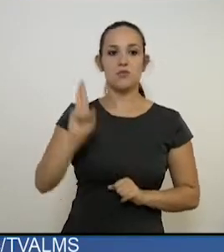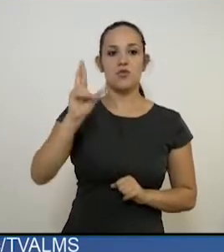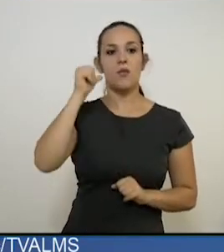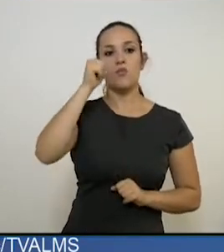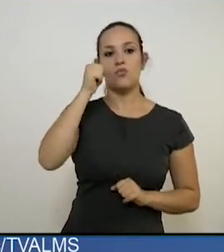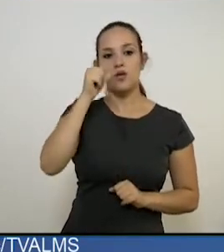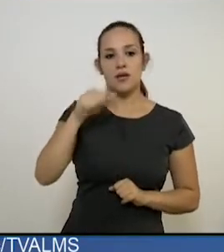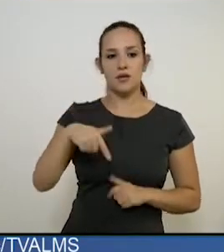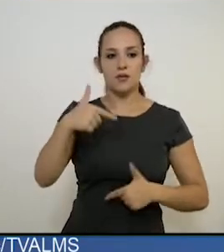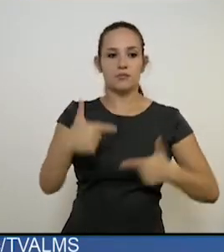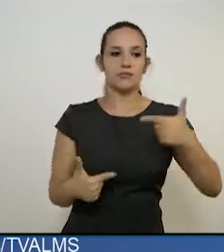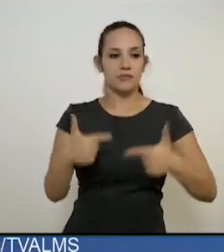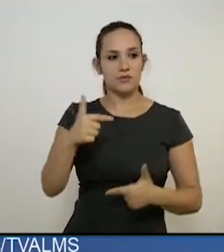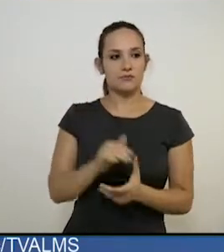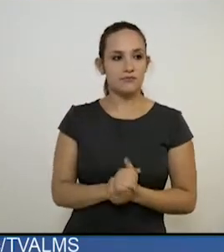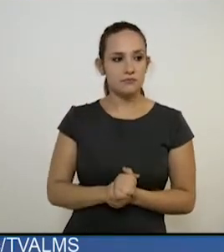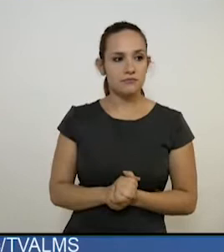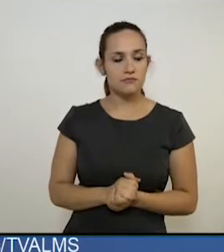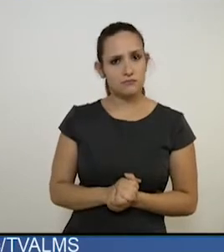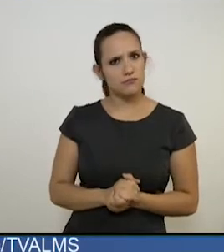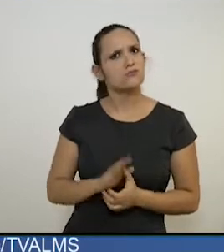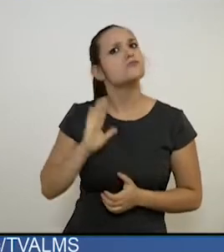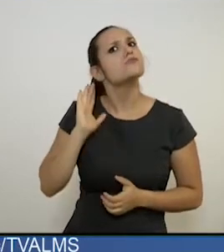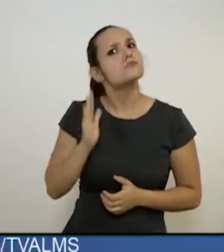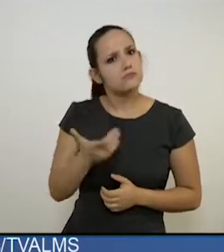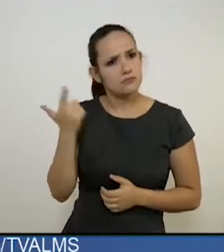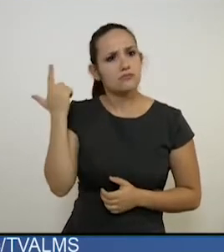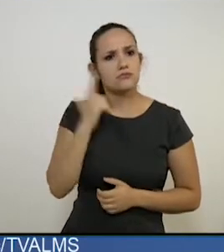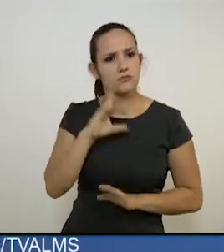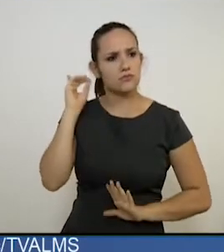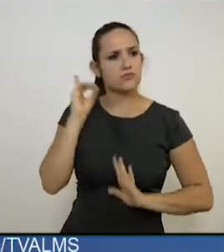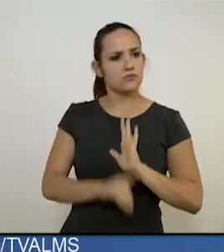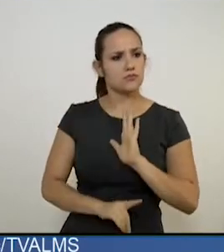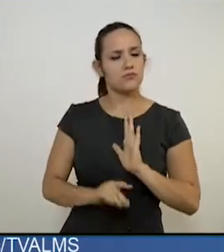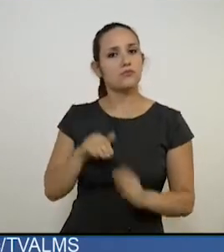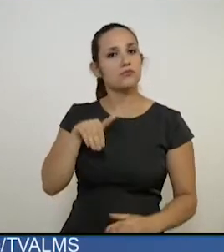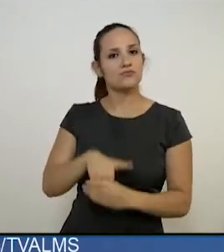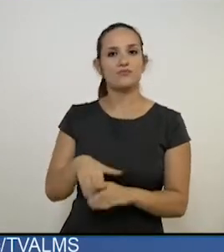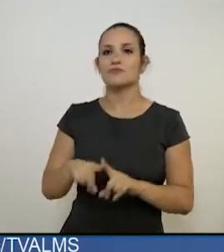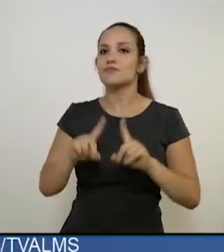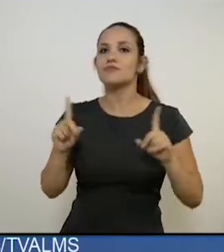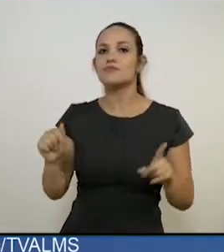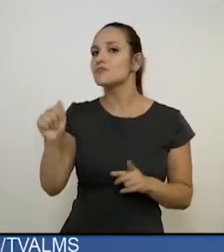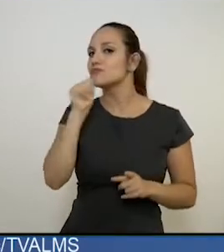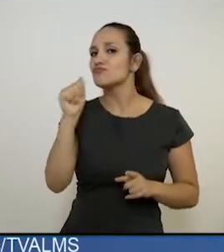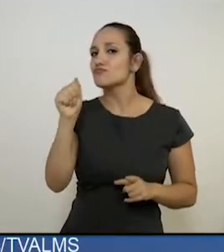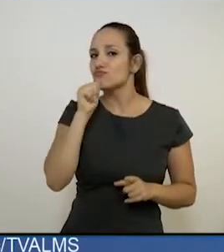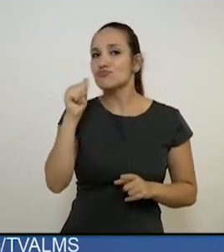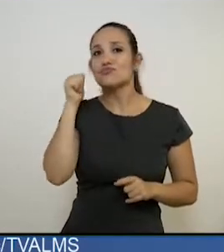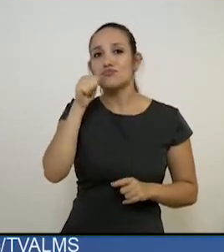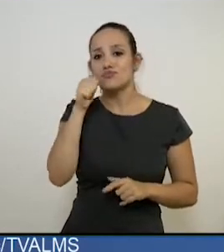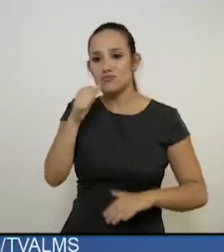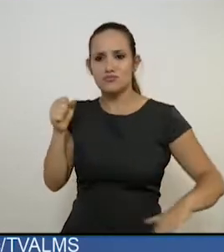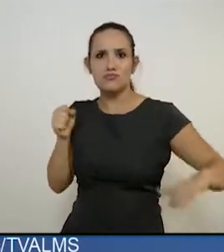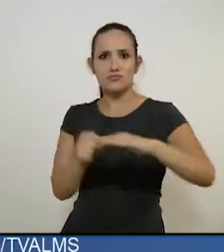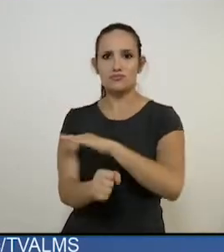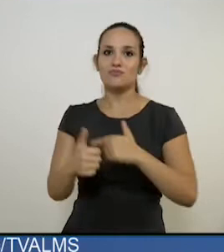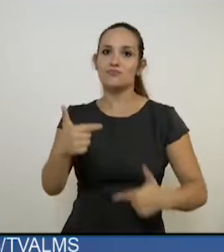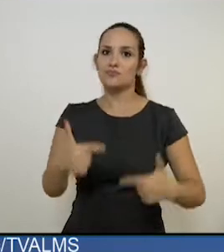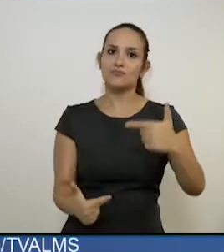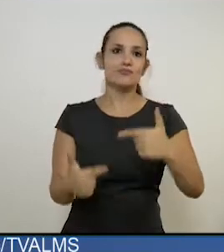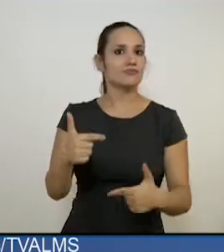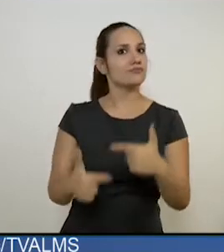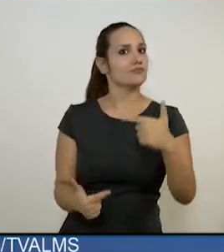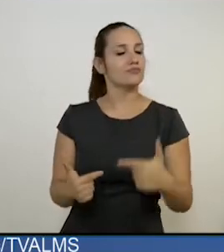Apesar de há tantos anos termos conquistado o direito ao voto, a representatividade da mulher na política